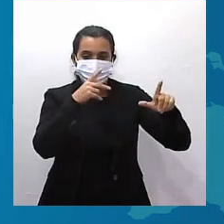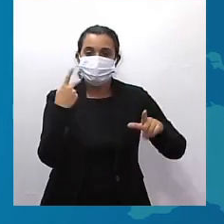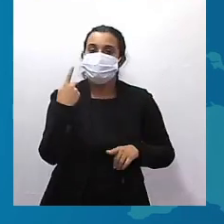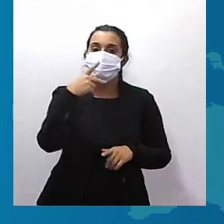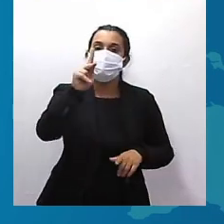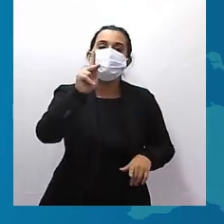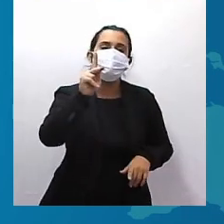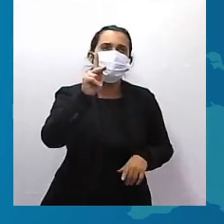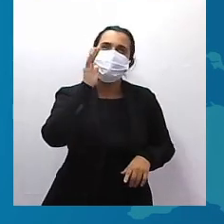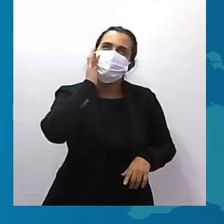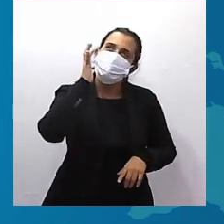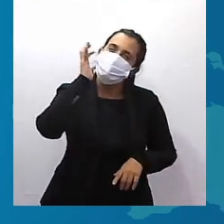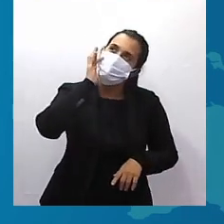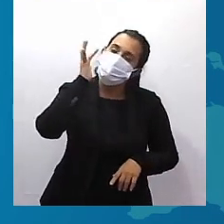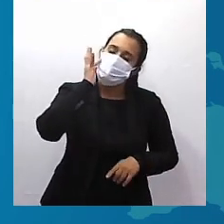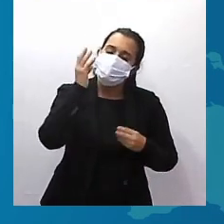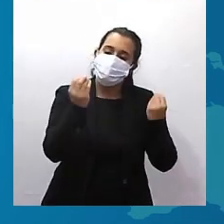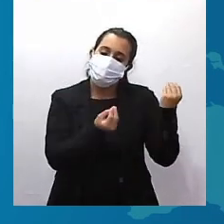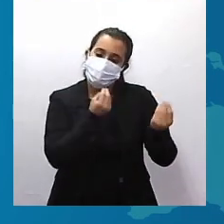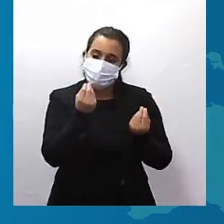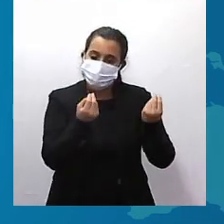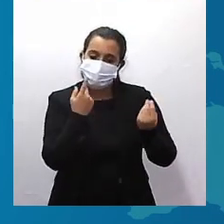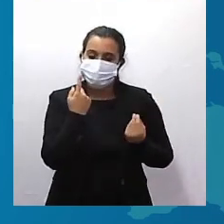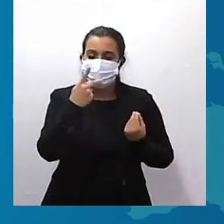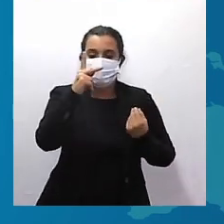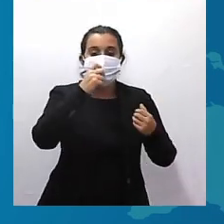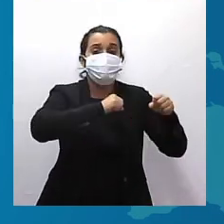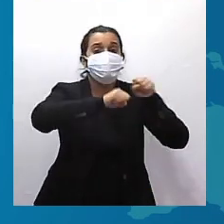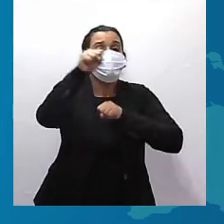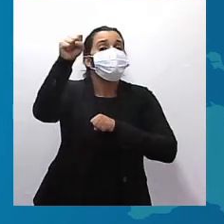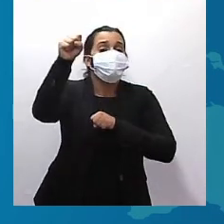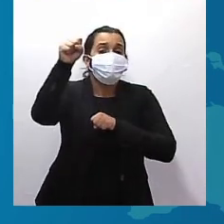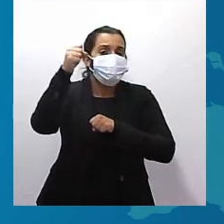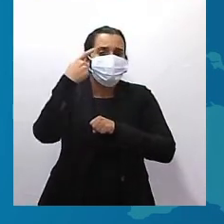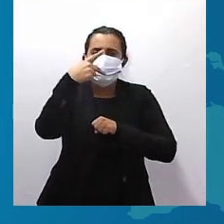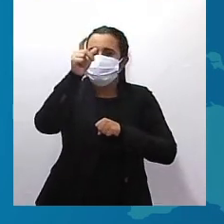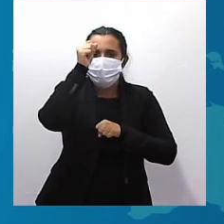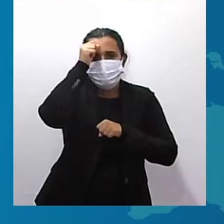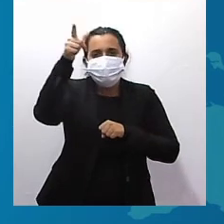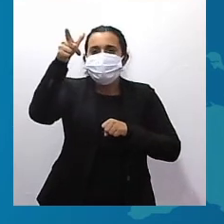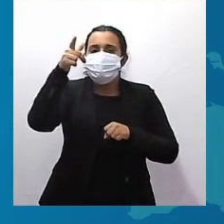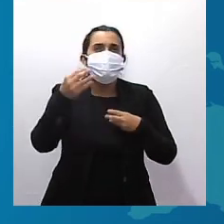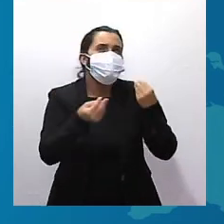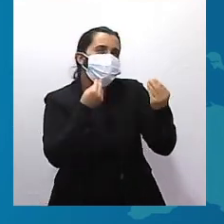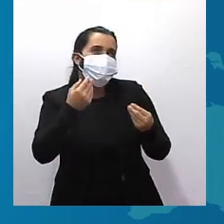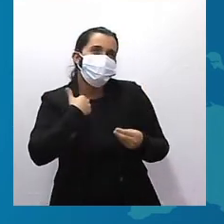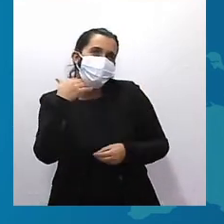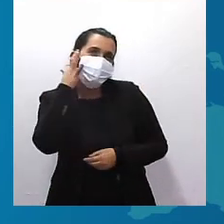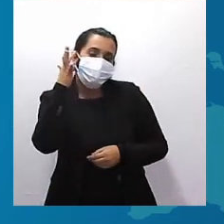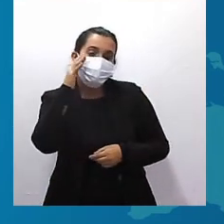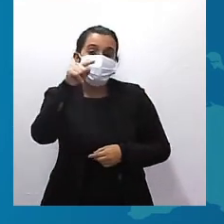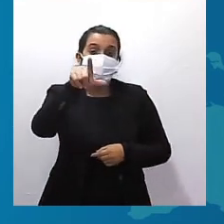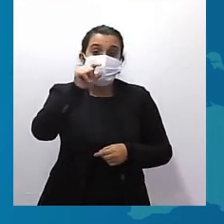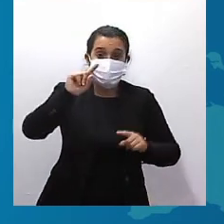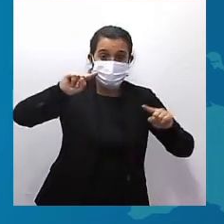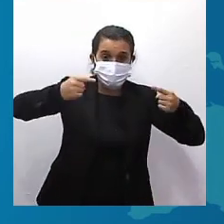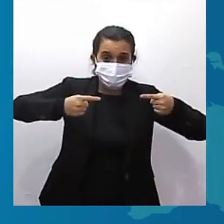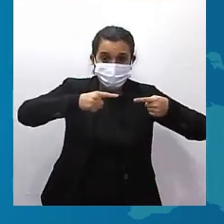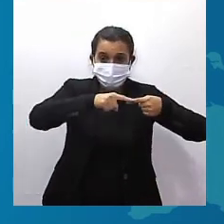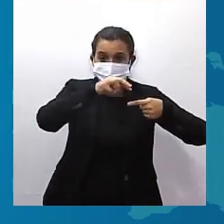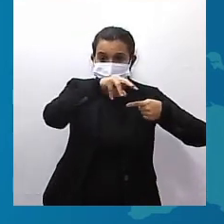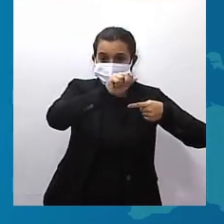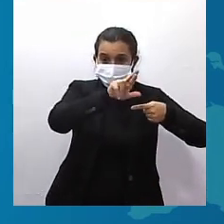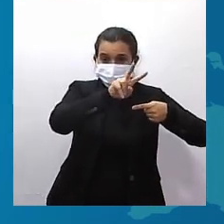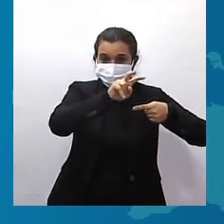own superhero, seu próprio super-herói, e aí você escolhe se ele vai ficar na Marvel or DC,